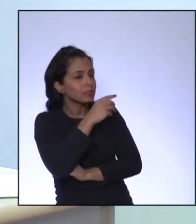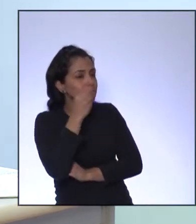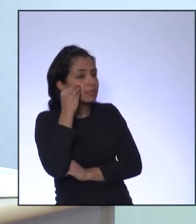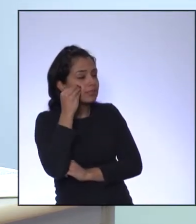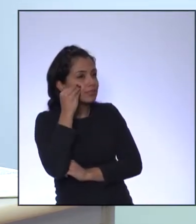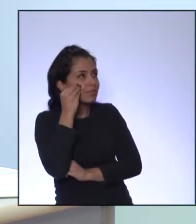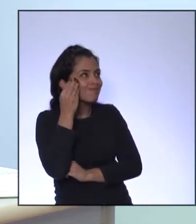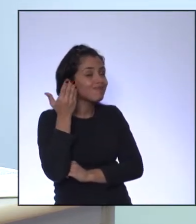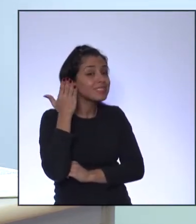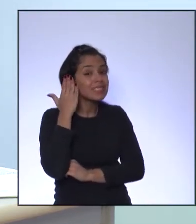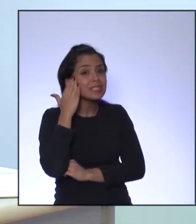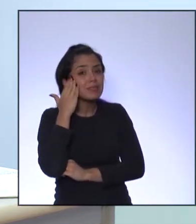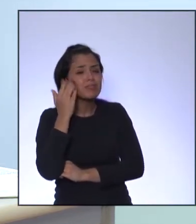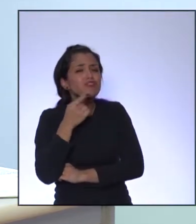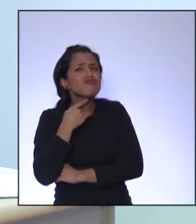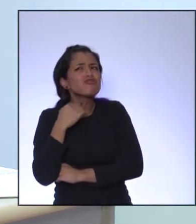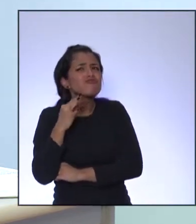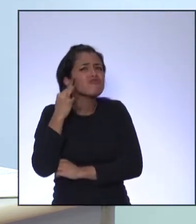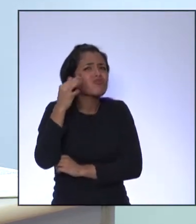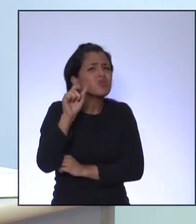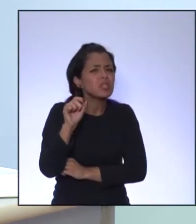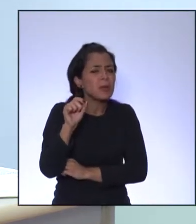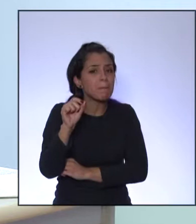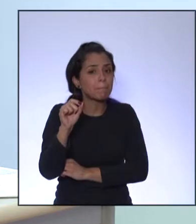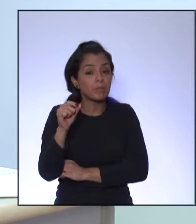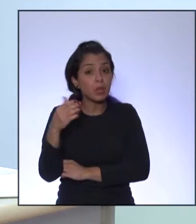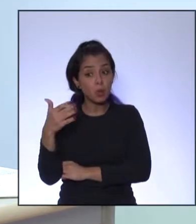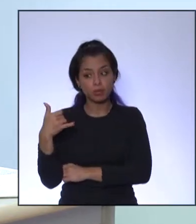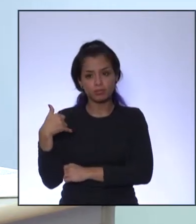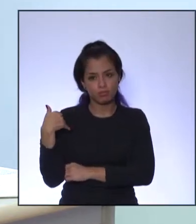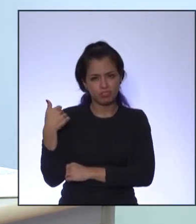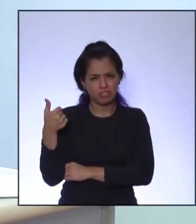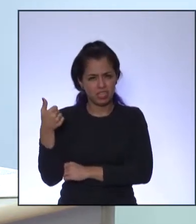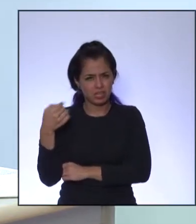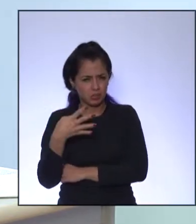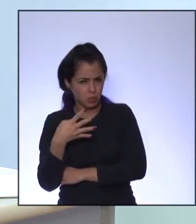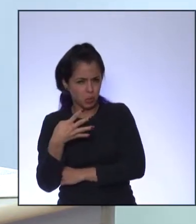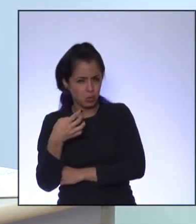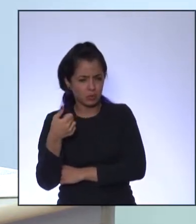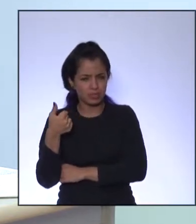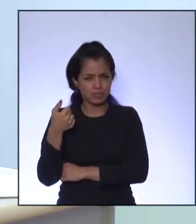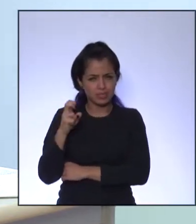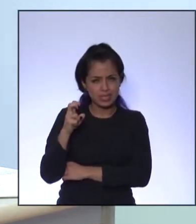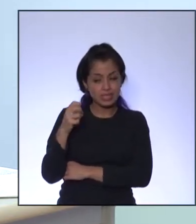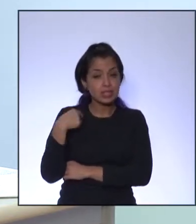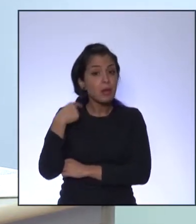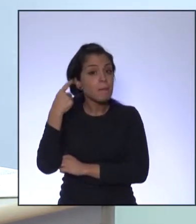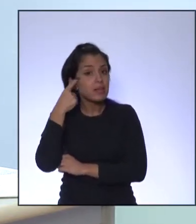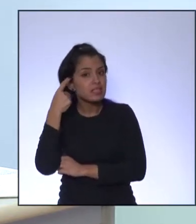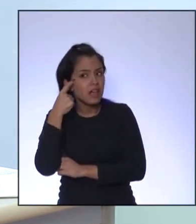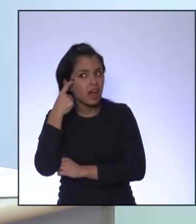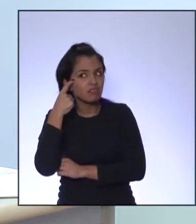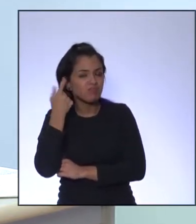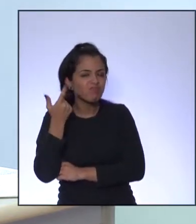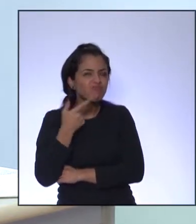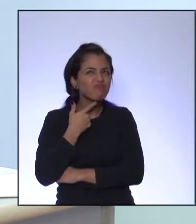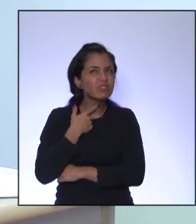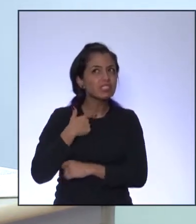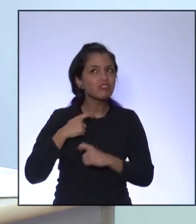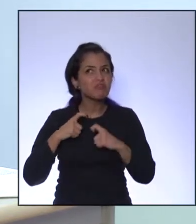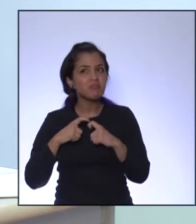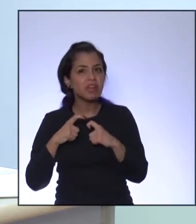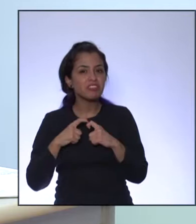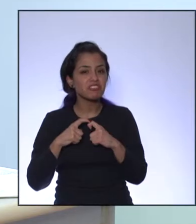Num primeiro momento, bem nessa idade dos 14, 15 anos, eu achei que eu queria ser médica. Não sou, estou